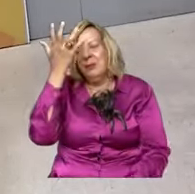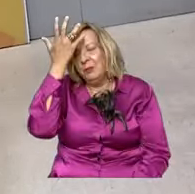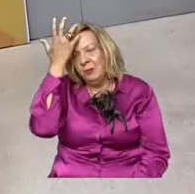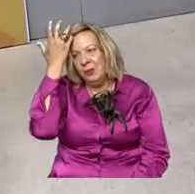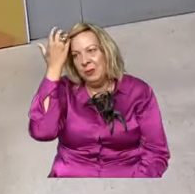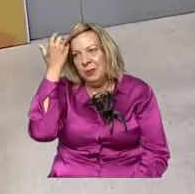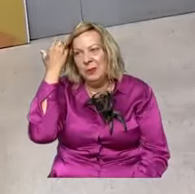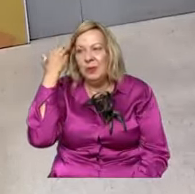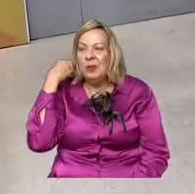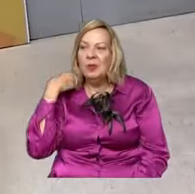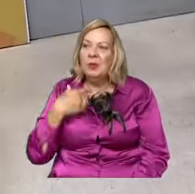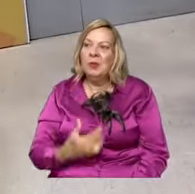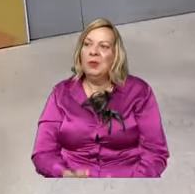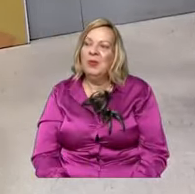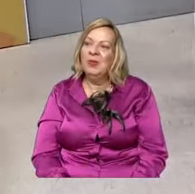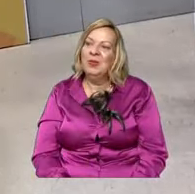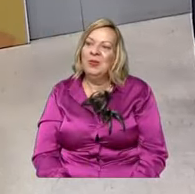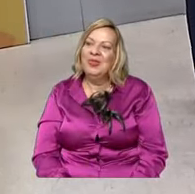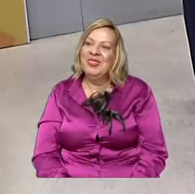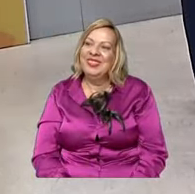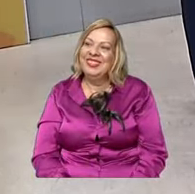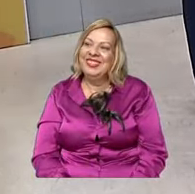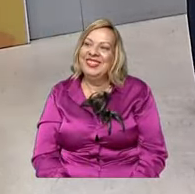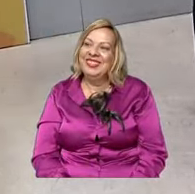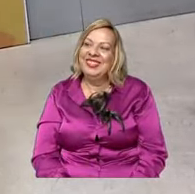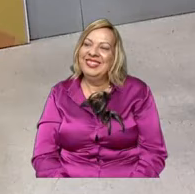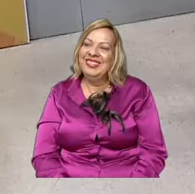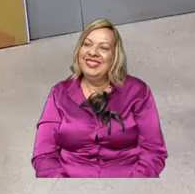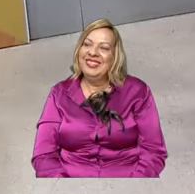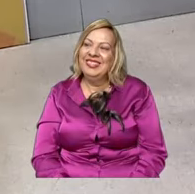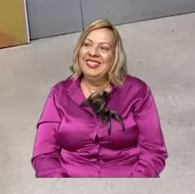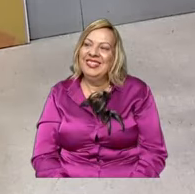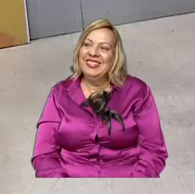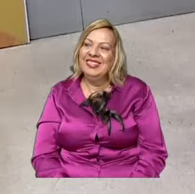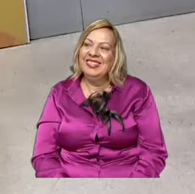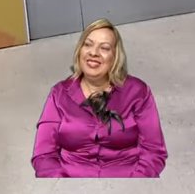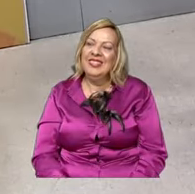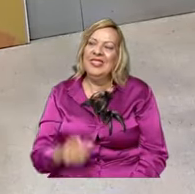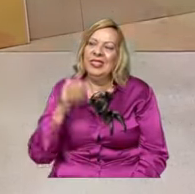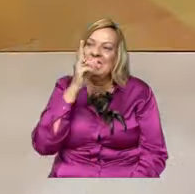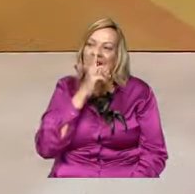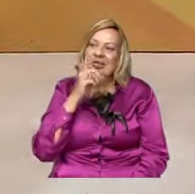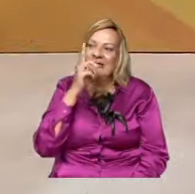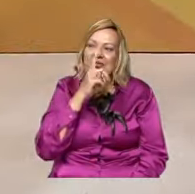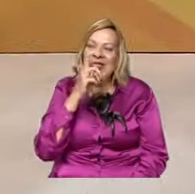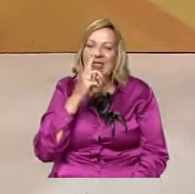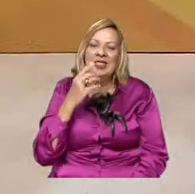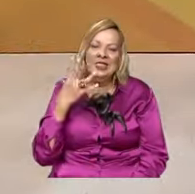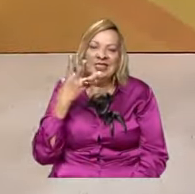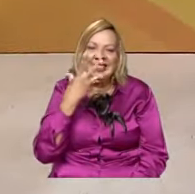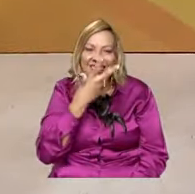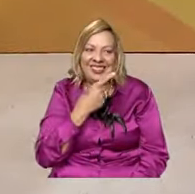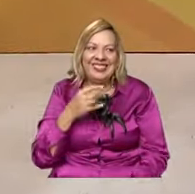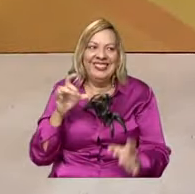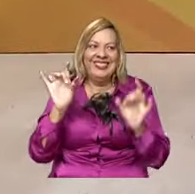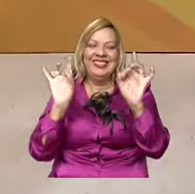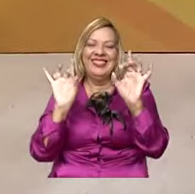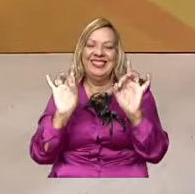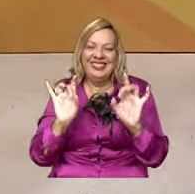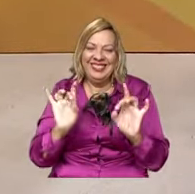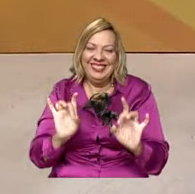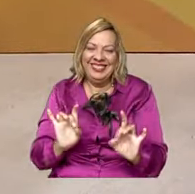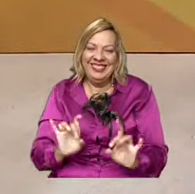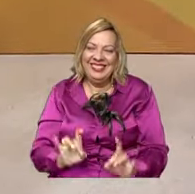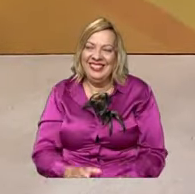din-din. Simbora, minha gente! Que domingo lindo, que domingo especial. E é com esse domingo, com